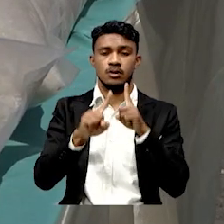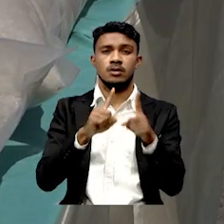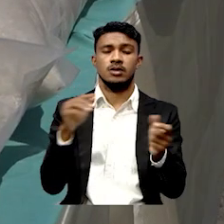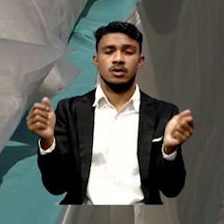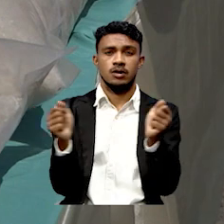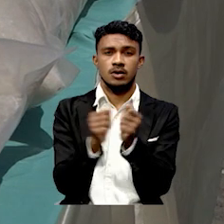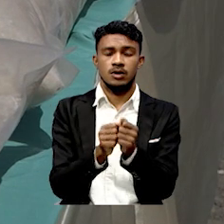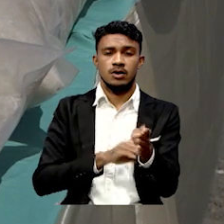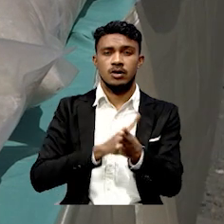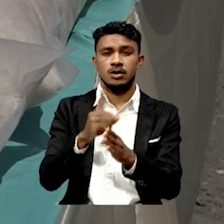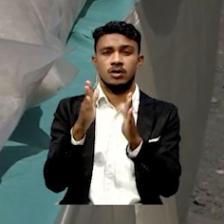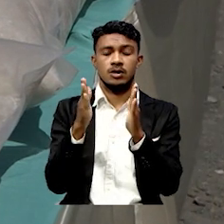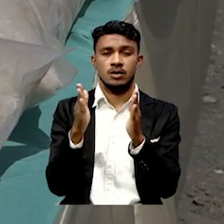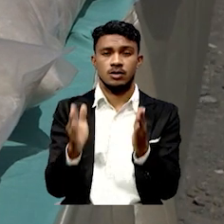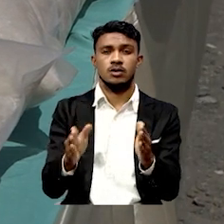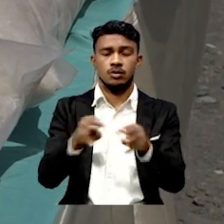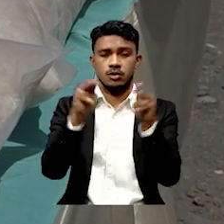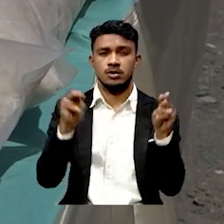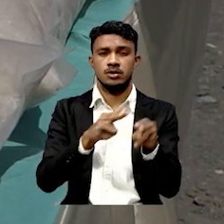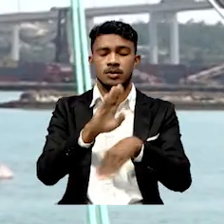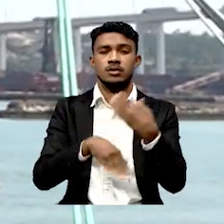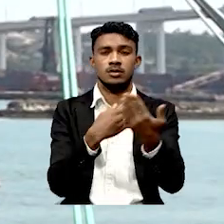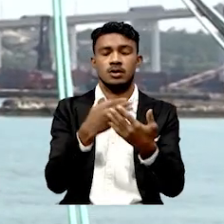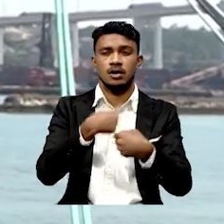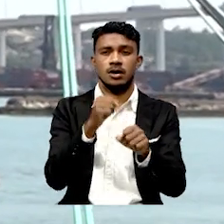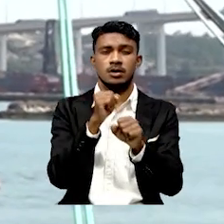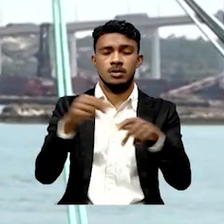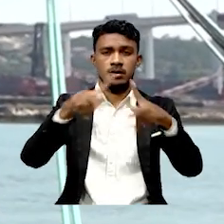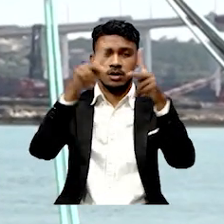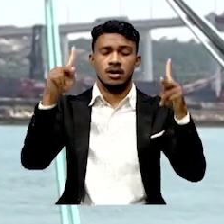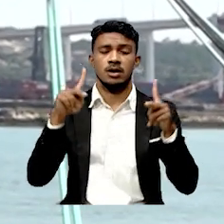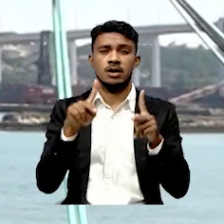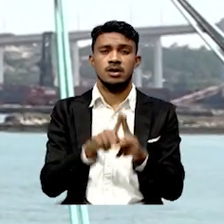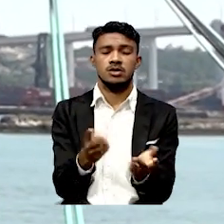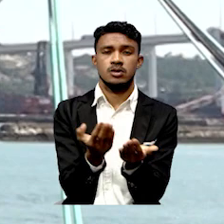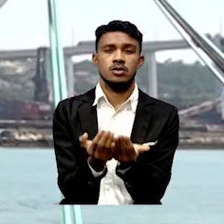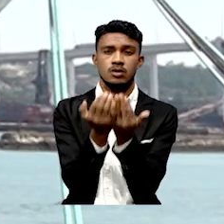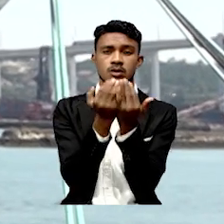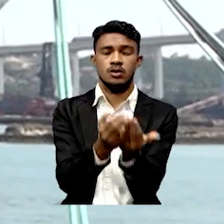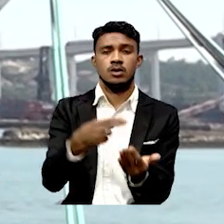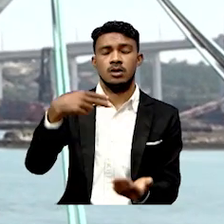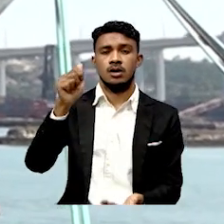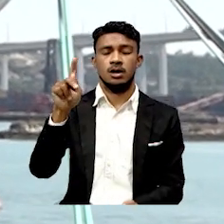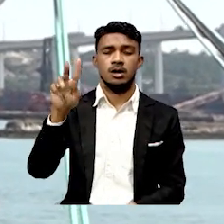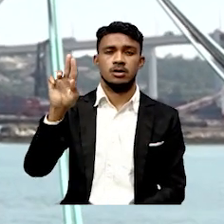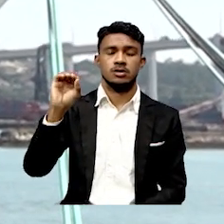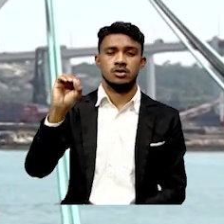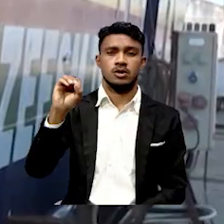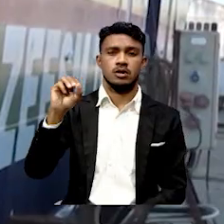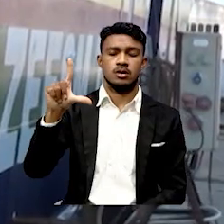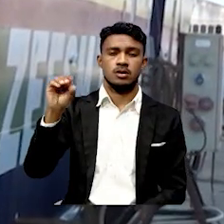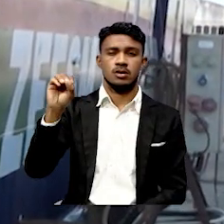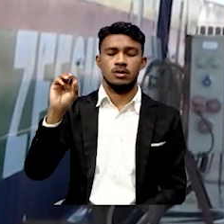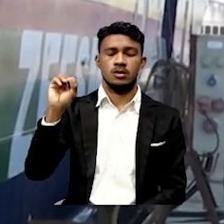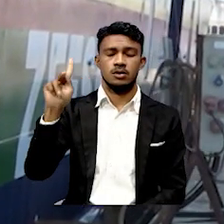autoridade relevante Sira o dihalo inquérito ba caso Rohak Solok nebe fo prejuízo bot ba estado